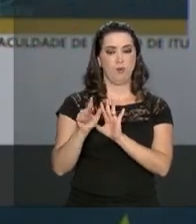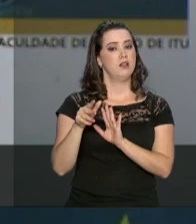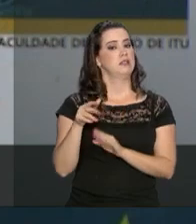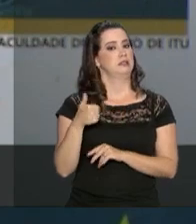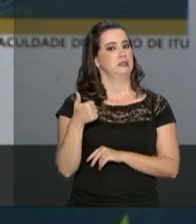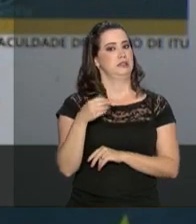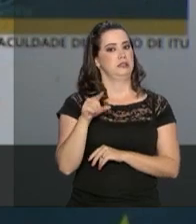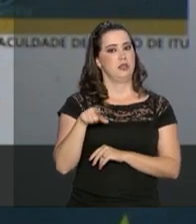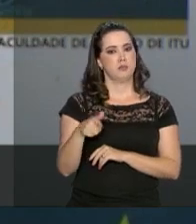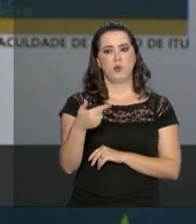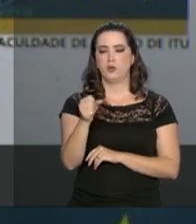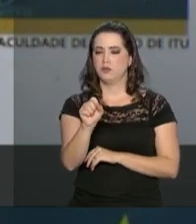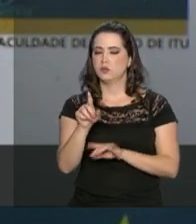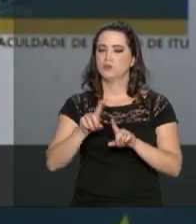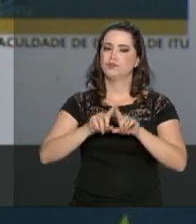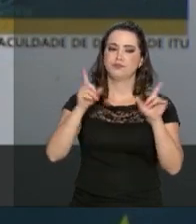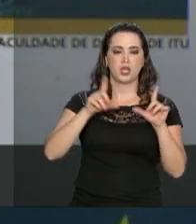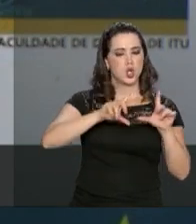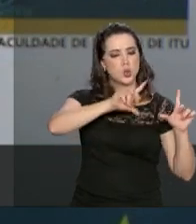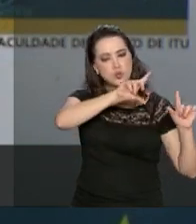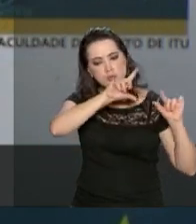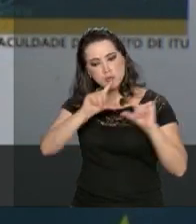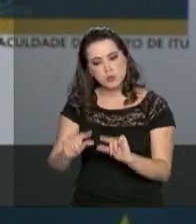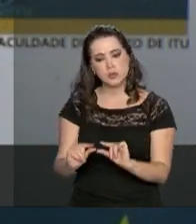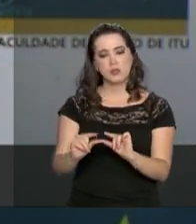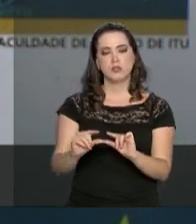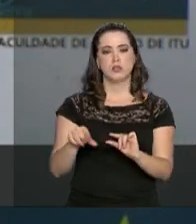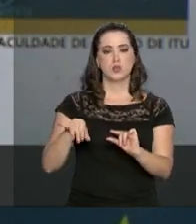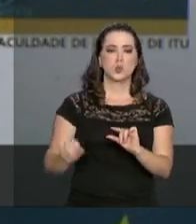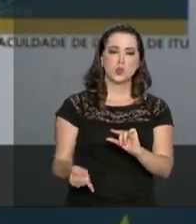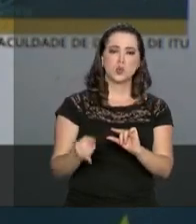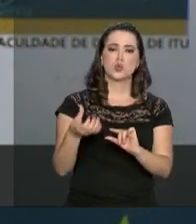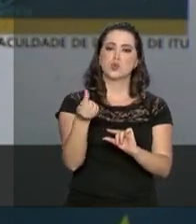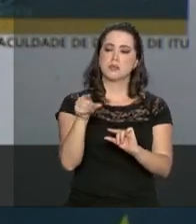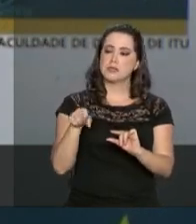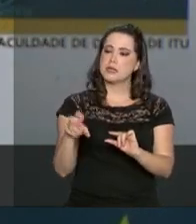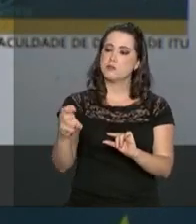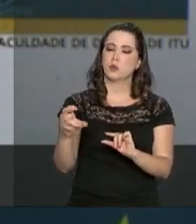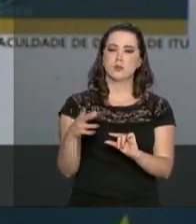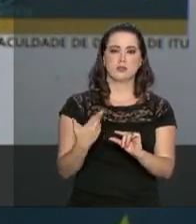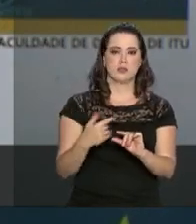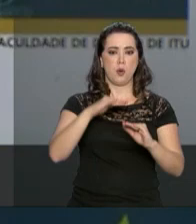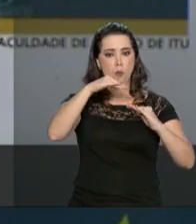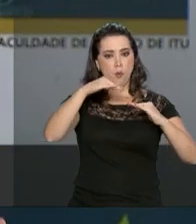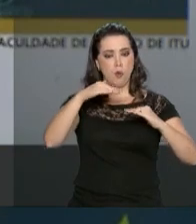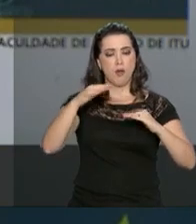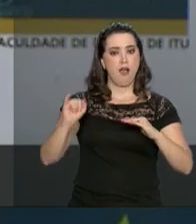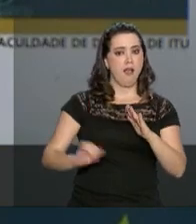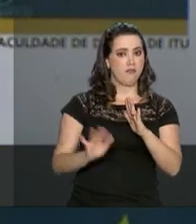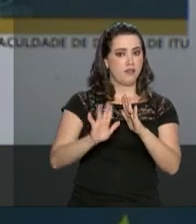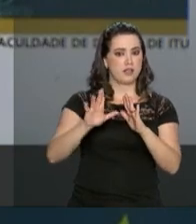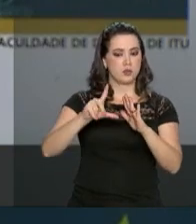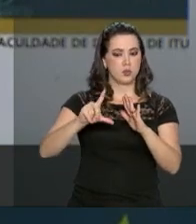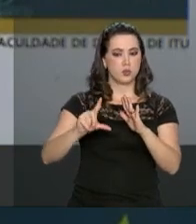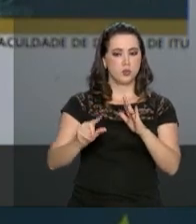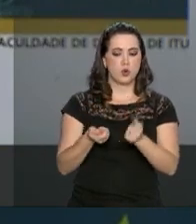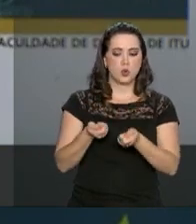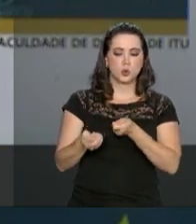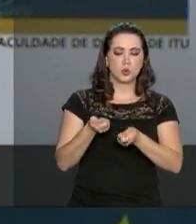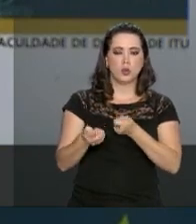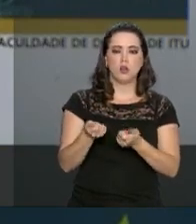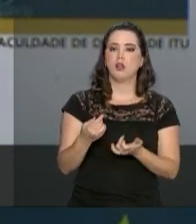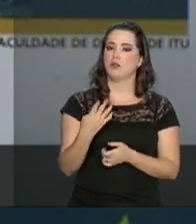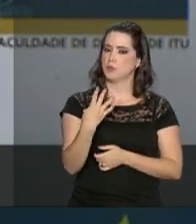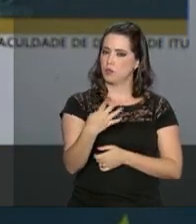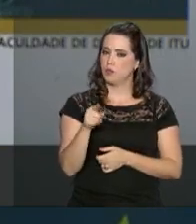para 6,5, trouxemos a inflação de 10,28 para menos de 4%. Portanto,